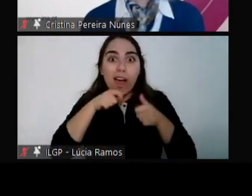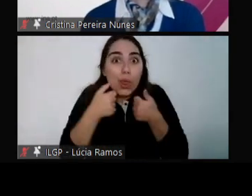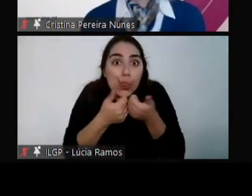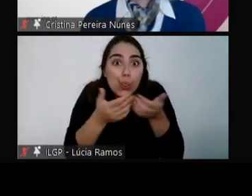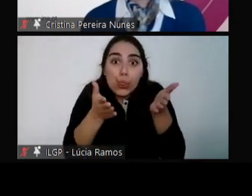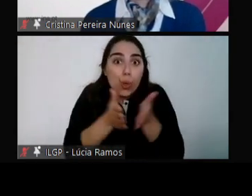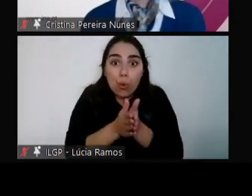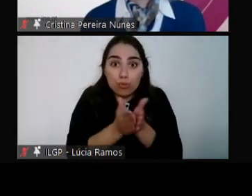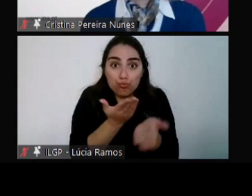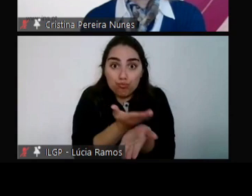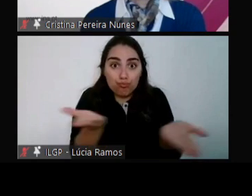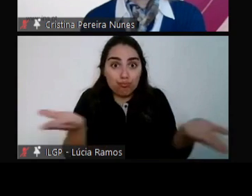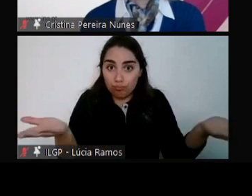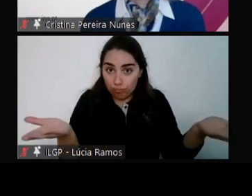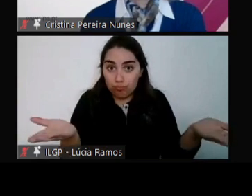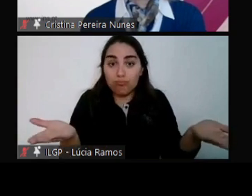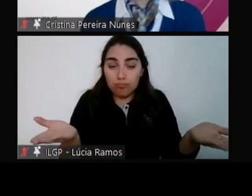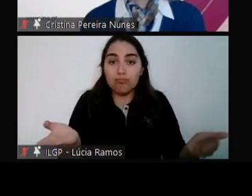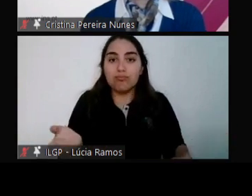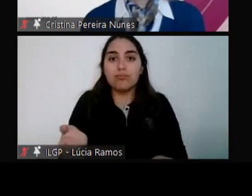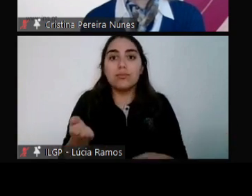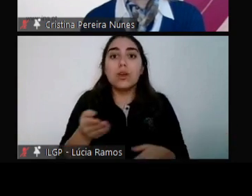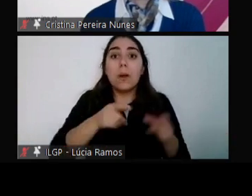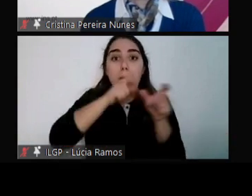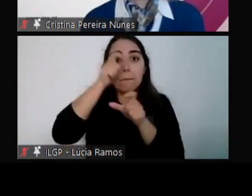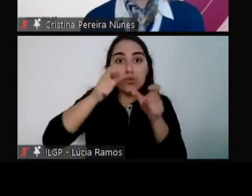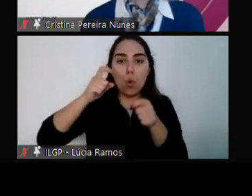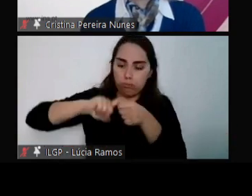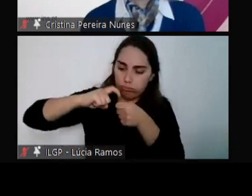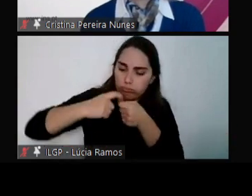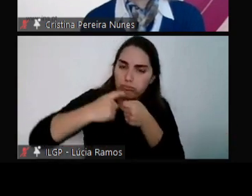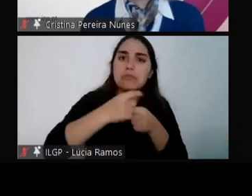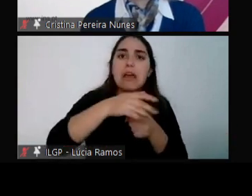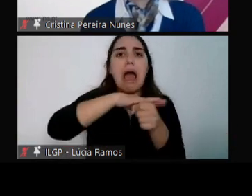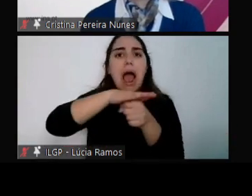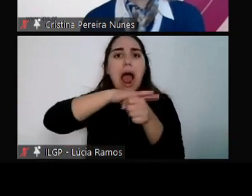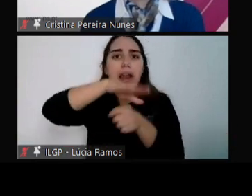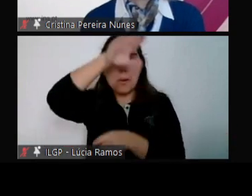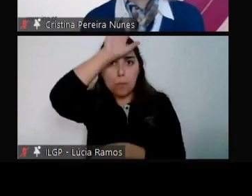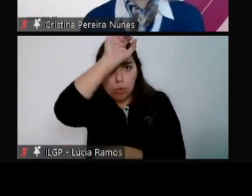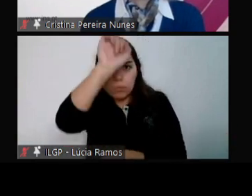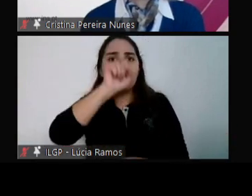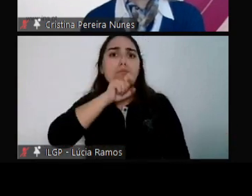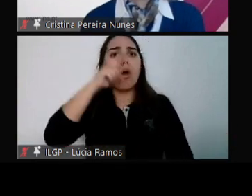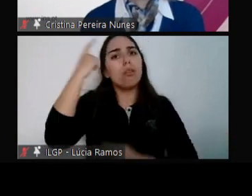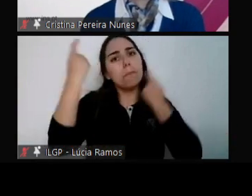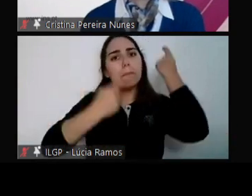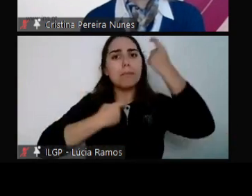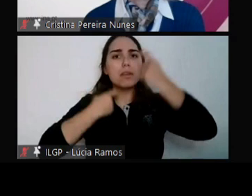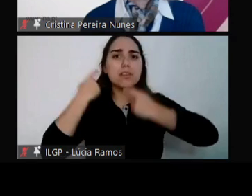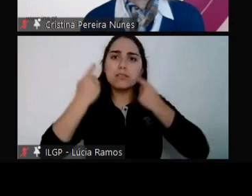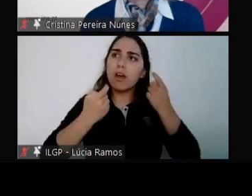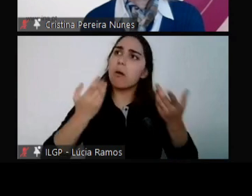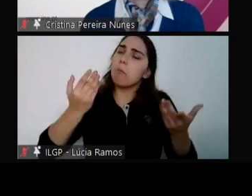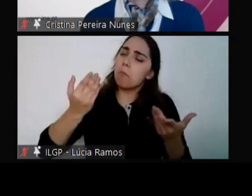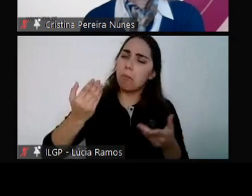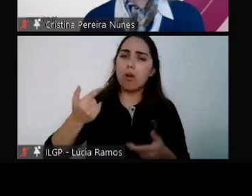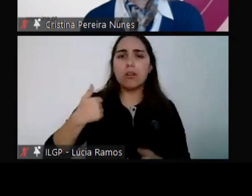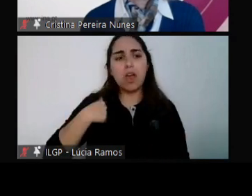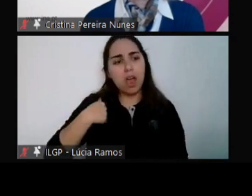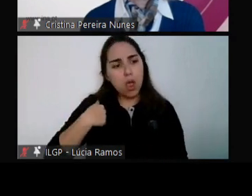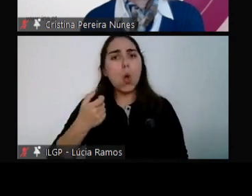dia. Qualquer colaborador da área pública pode hoje começar a pensar em fazer um desvio daquilo que seria o